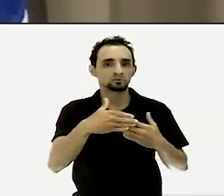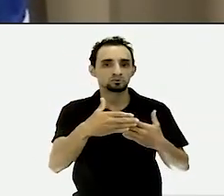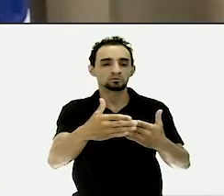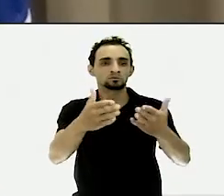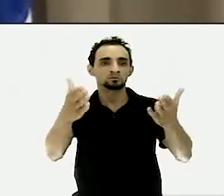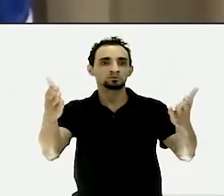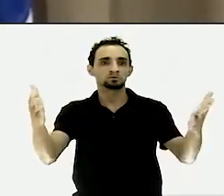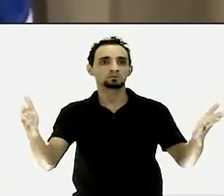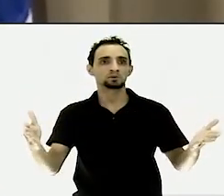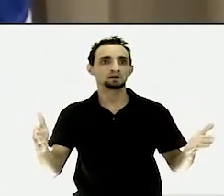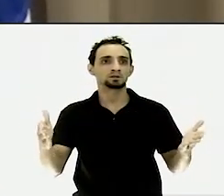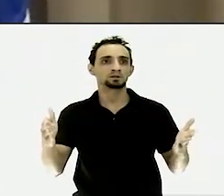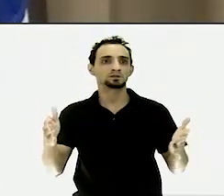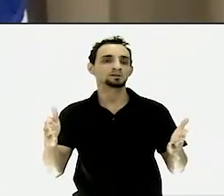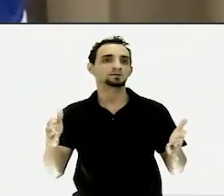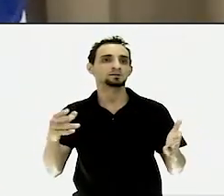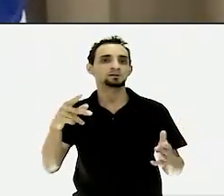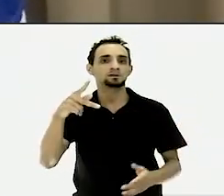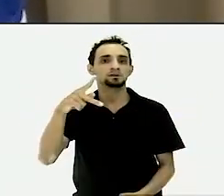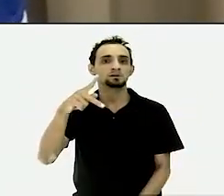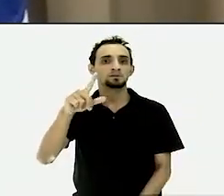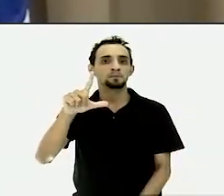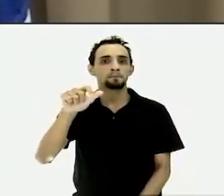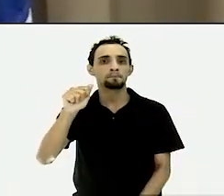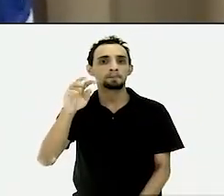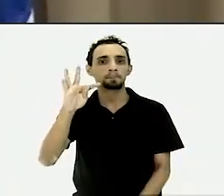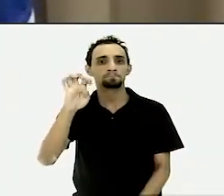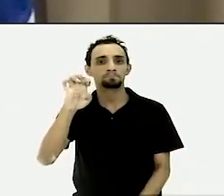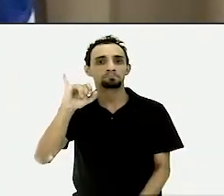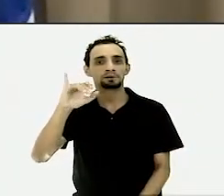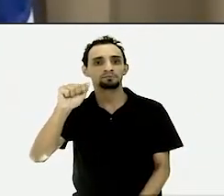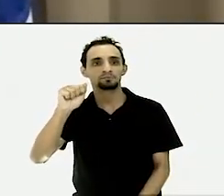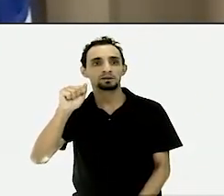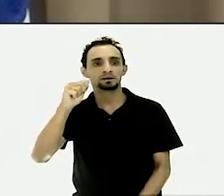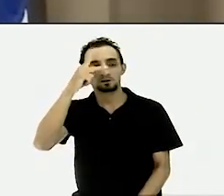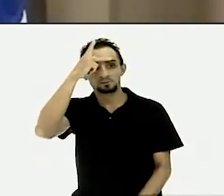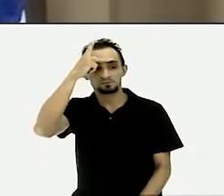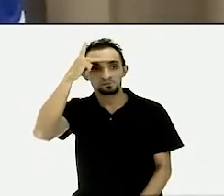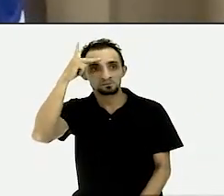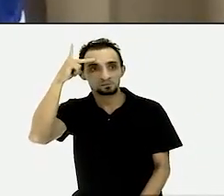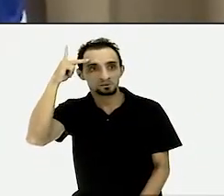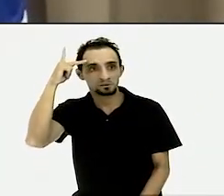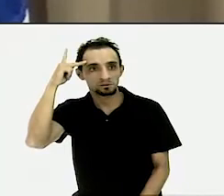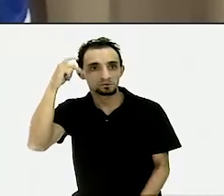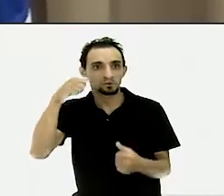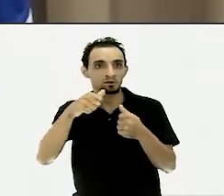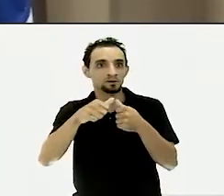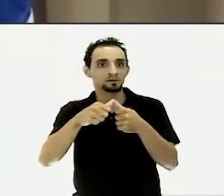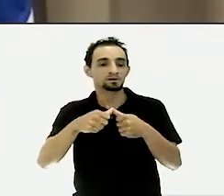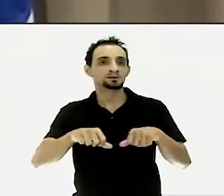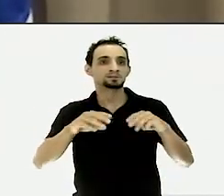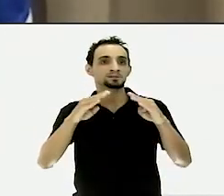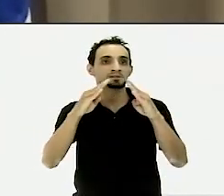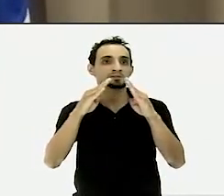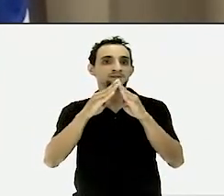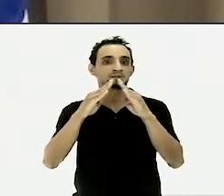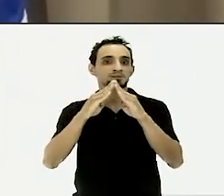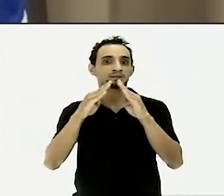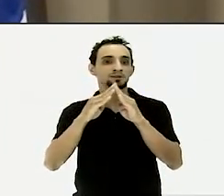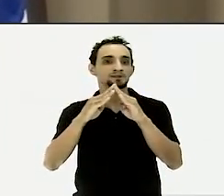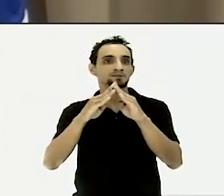plateia. A todos vocês que estão na rádio, no Facebook. Obrigada e agradecer a Deus por mais um dia de vida,